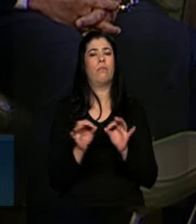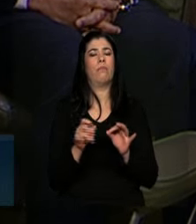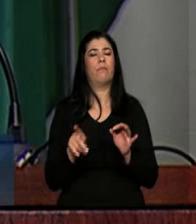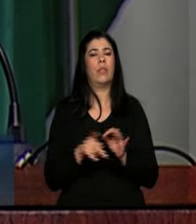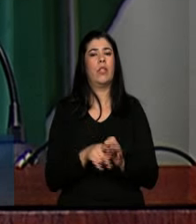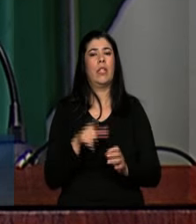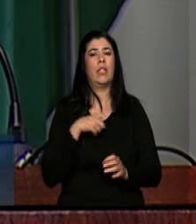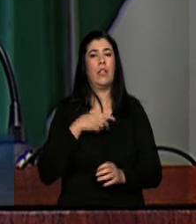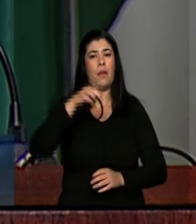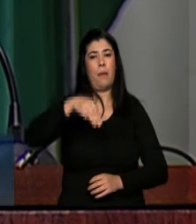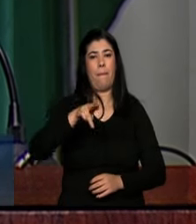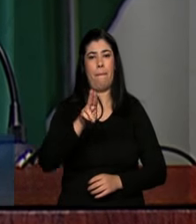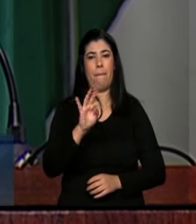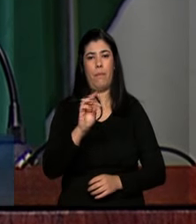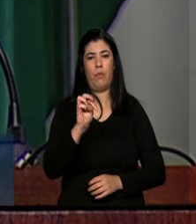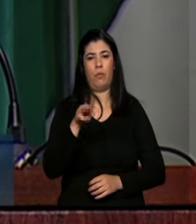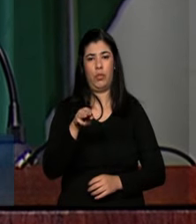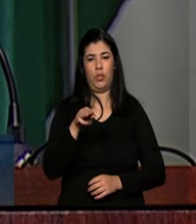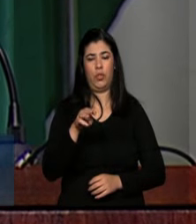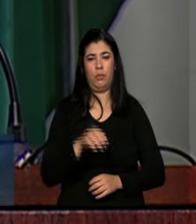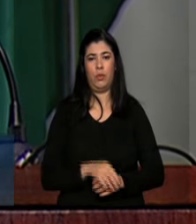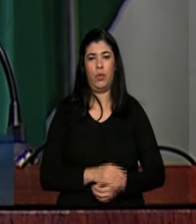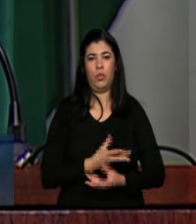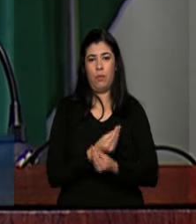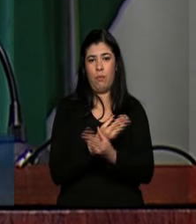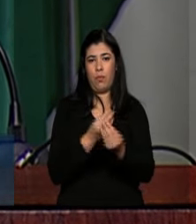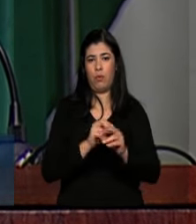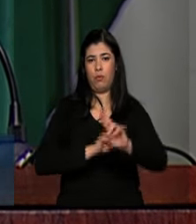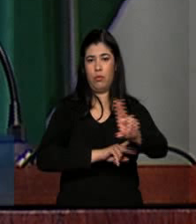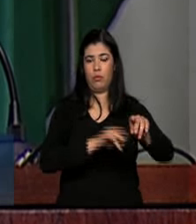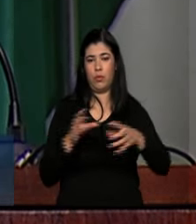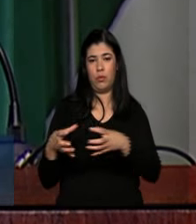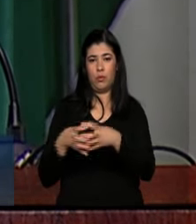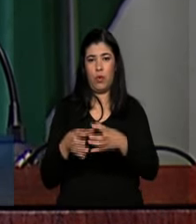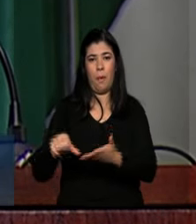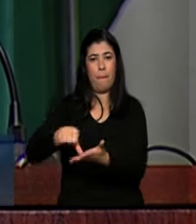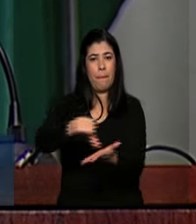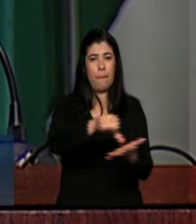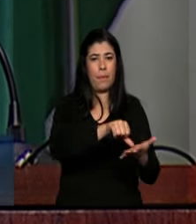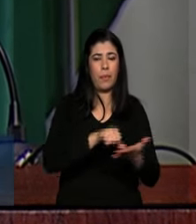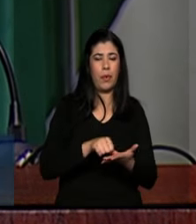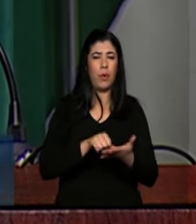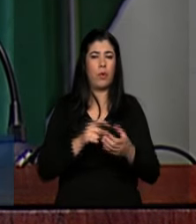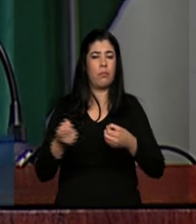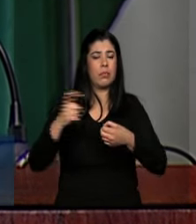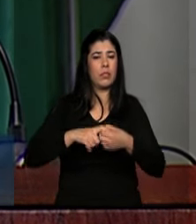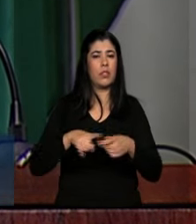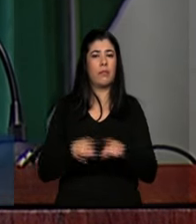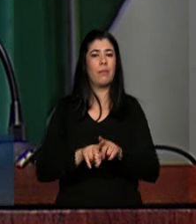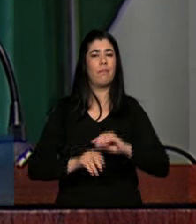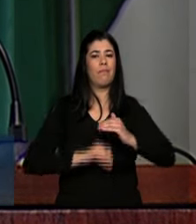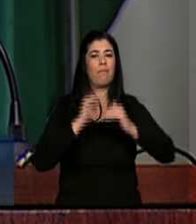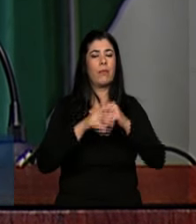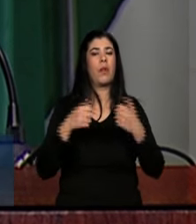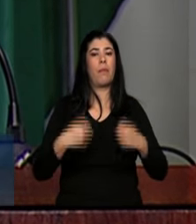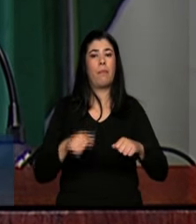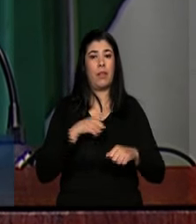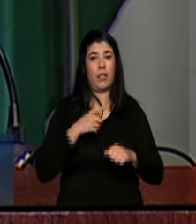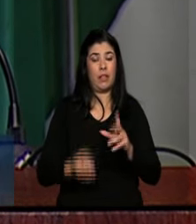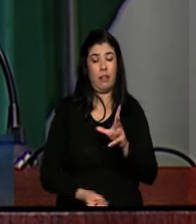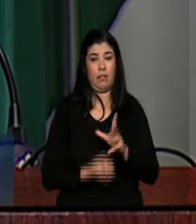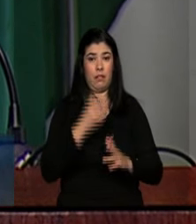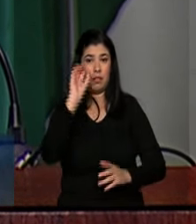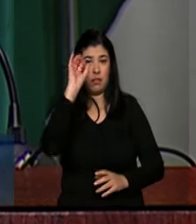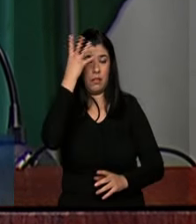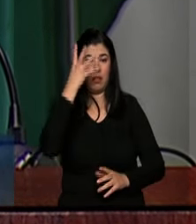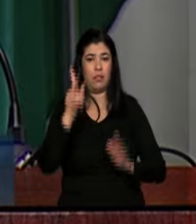multilateralismo. Este se assenta na multipolaridade em gestação, mas vai além, pois deve gerar instâncias